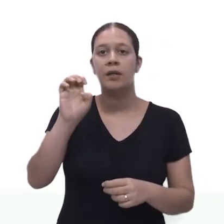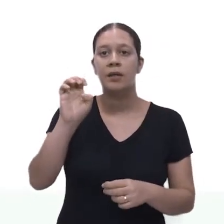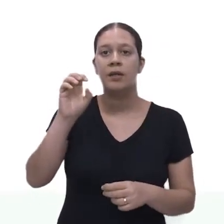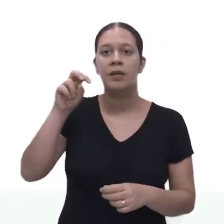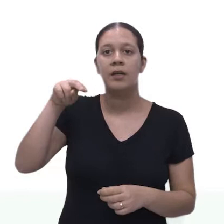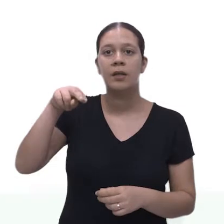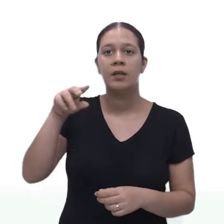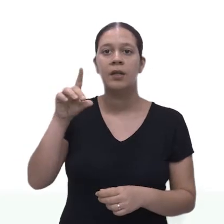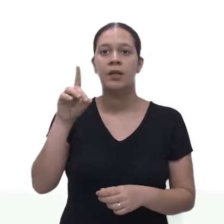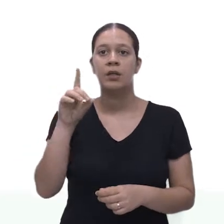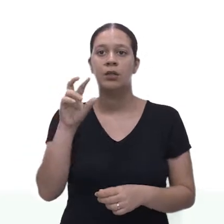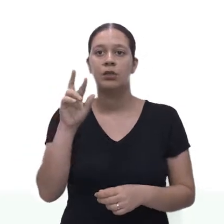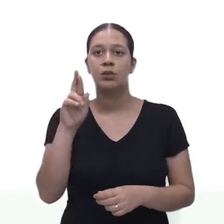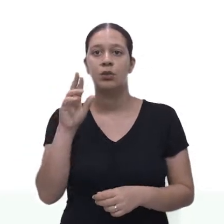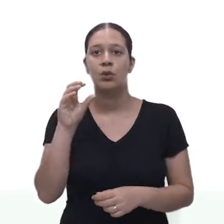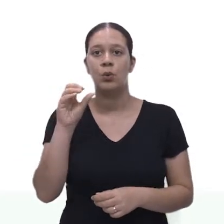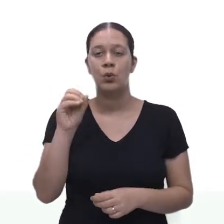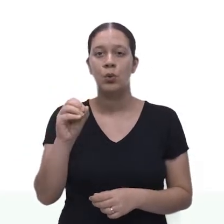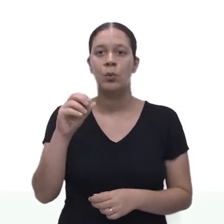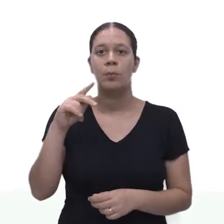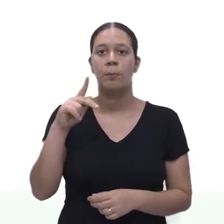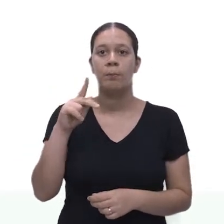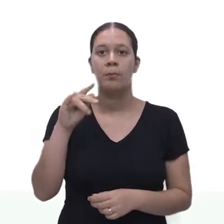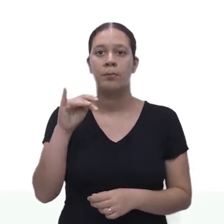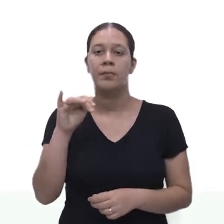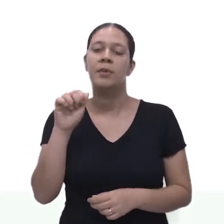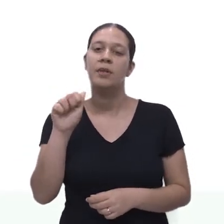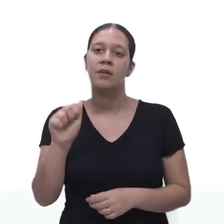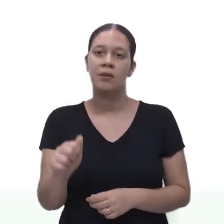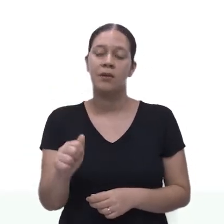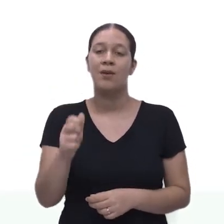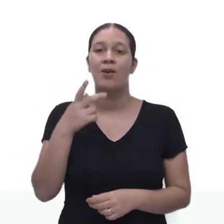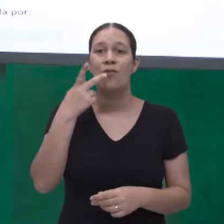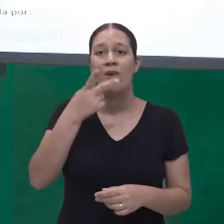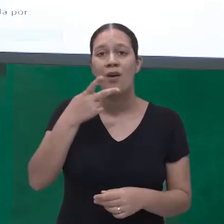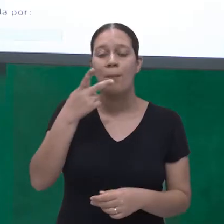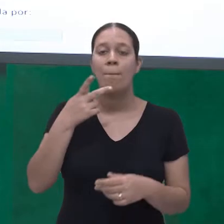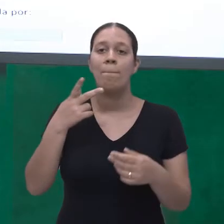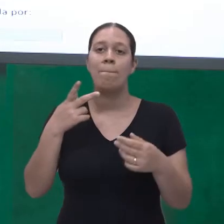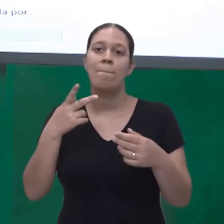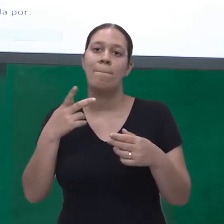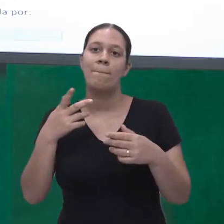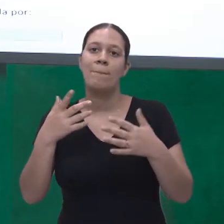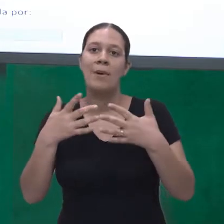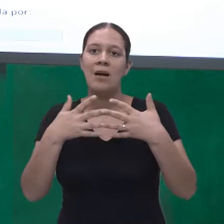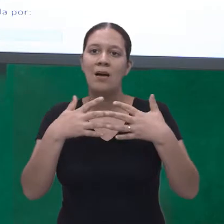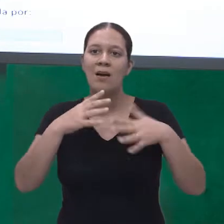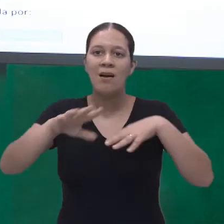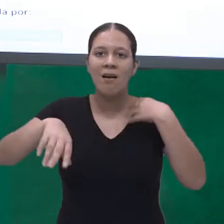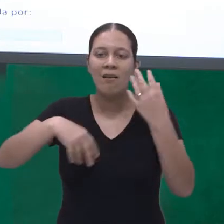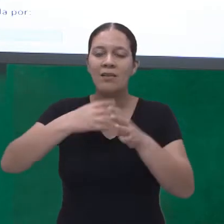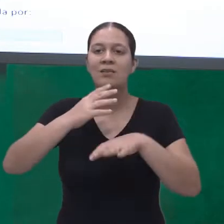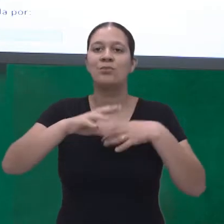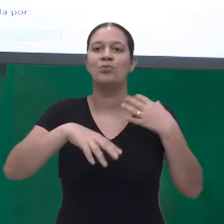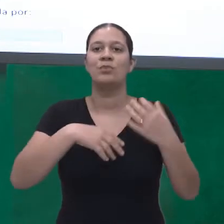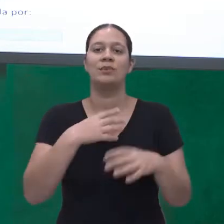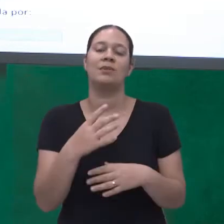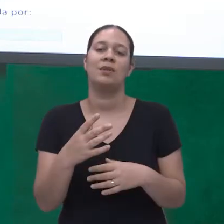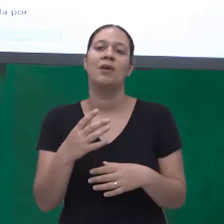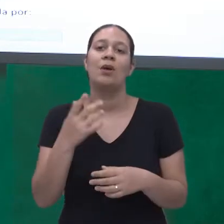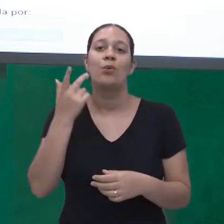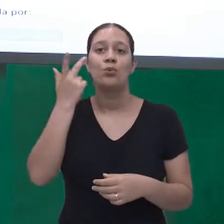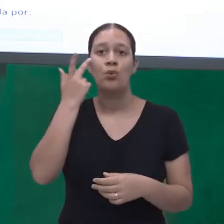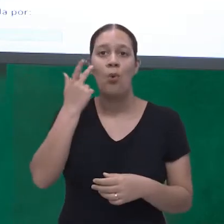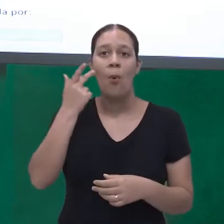de bagunça. Entropia que dá a ideia de desordem. E o normal é desorganizar.